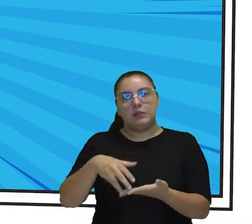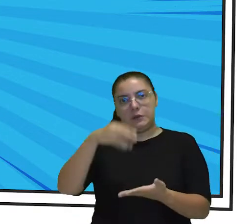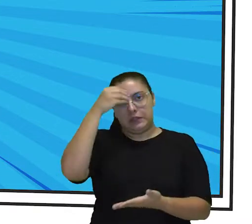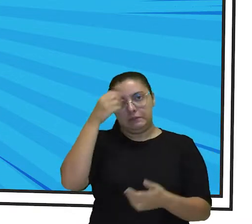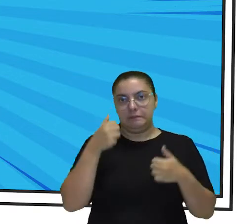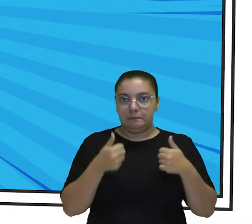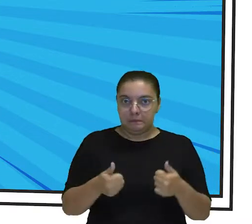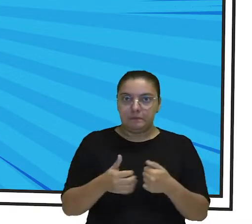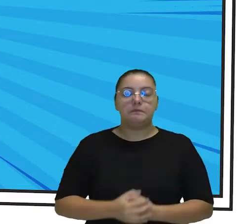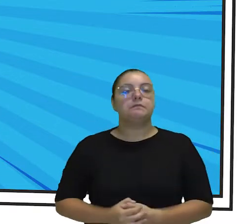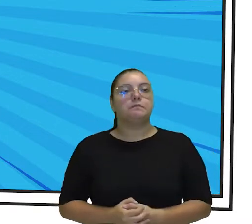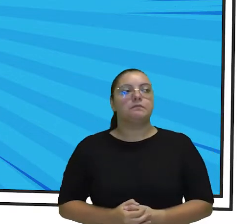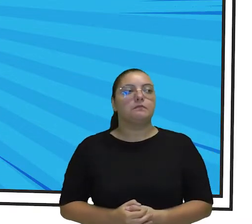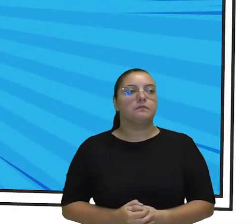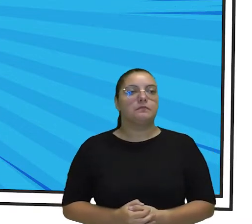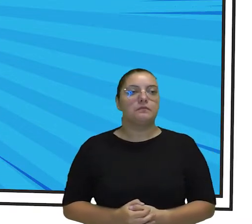lá?